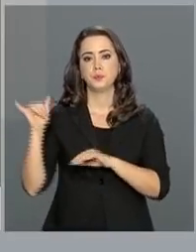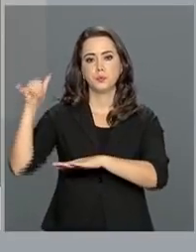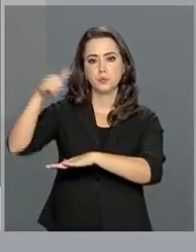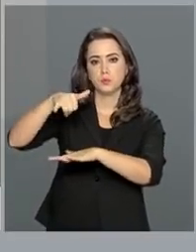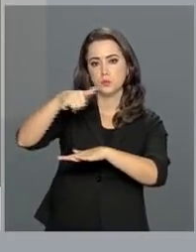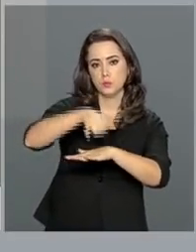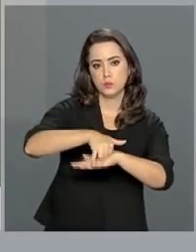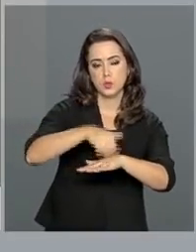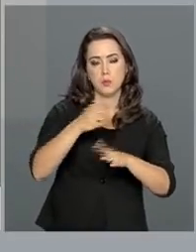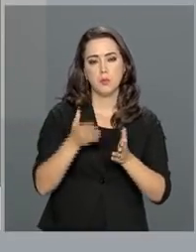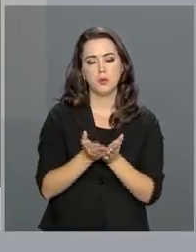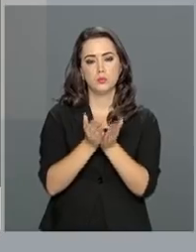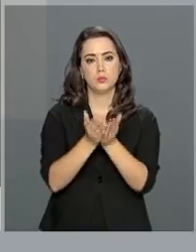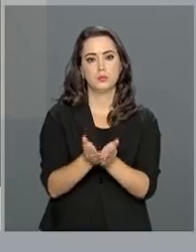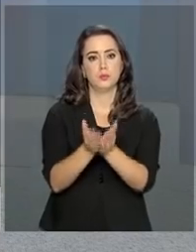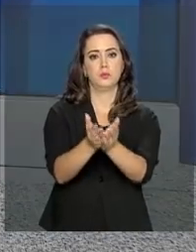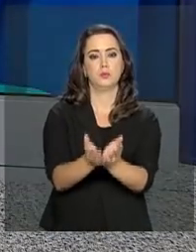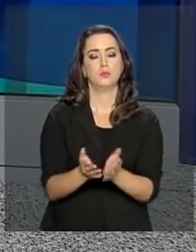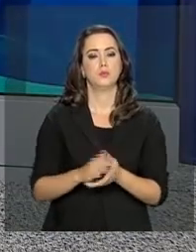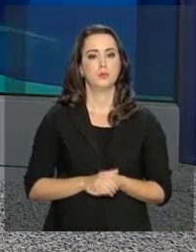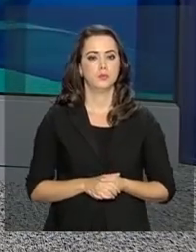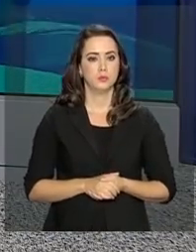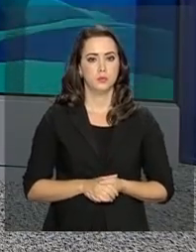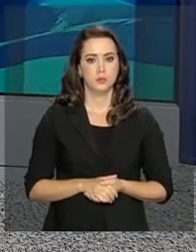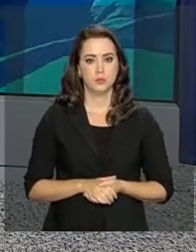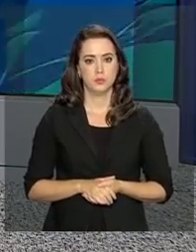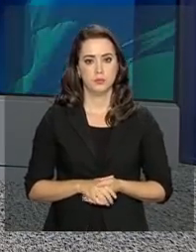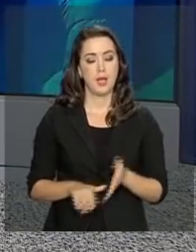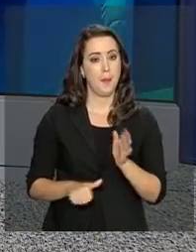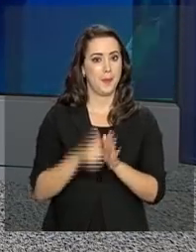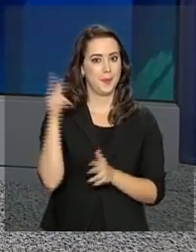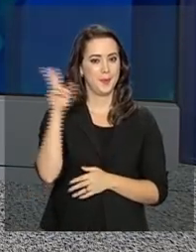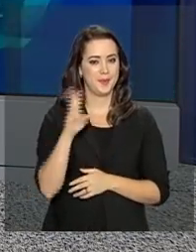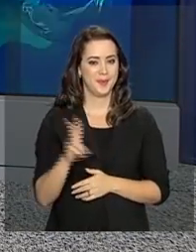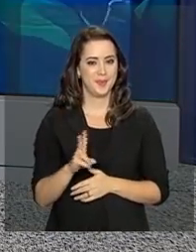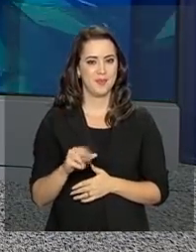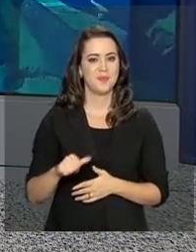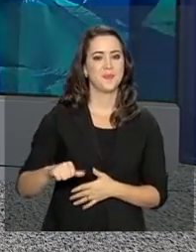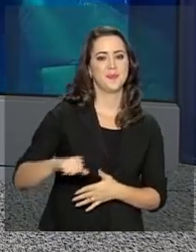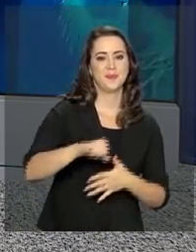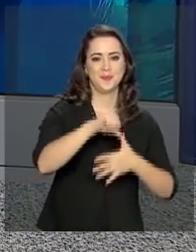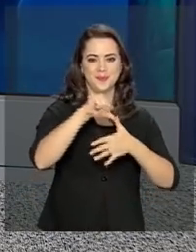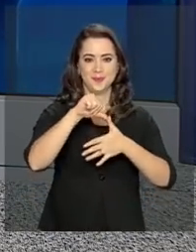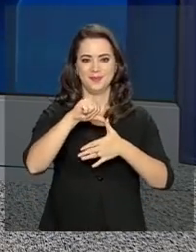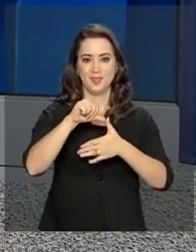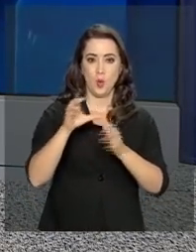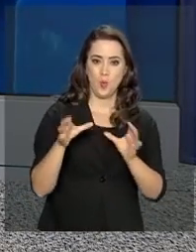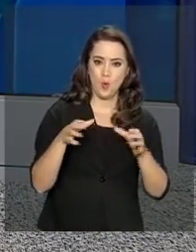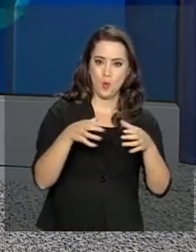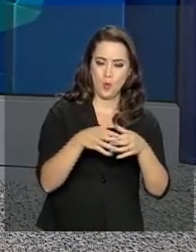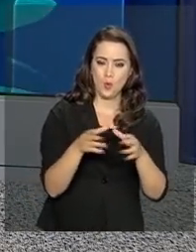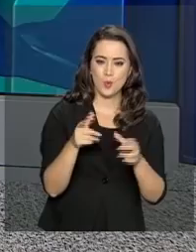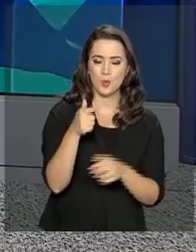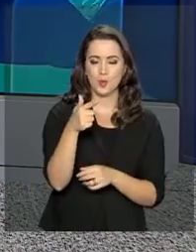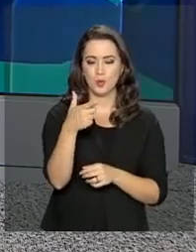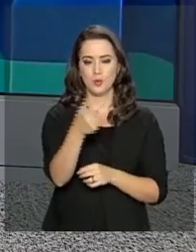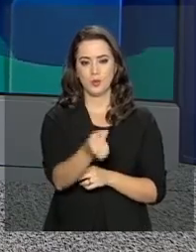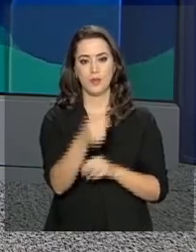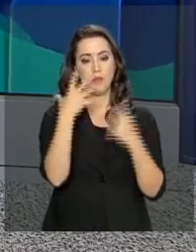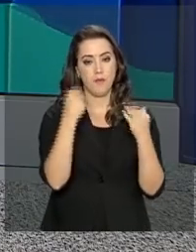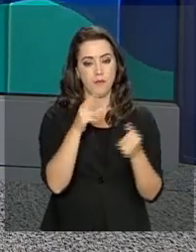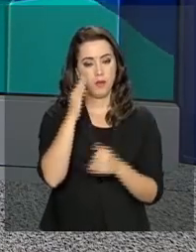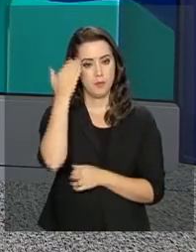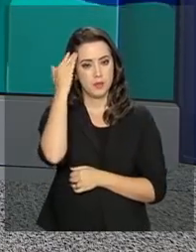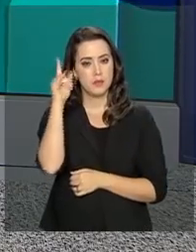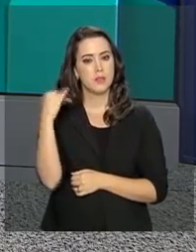hidrovias e esta é a primeira vez que a américa do sul recebe uma cúpula do g20 vamos